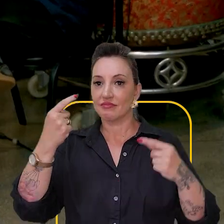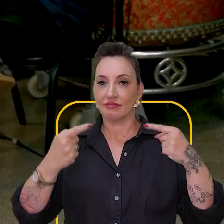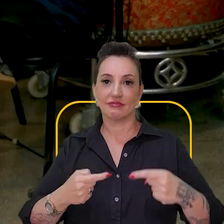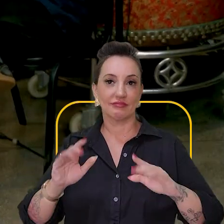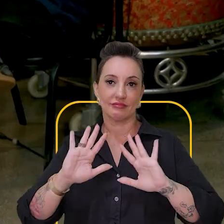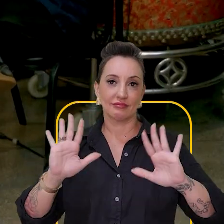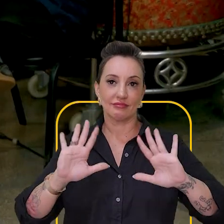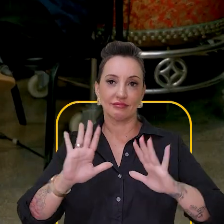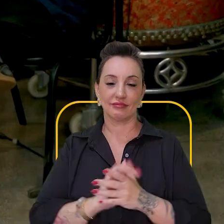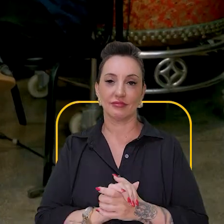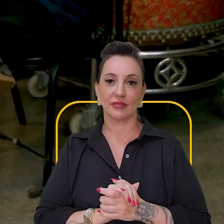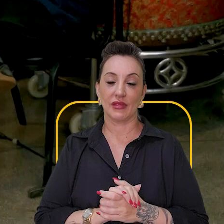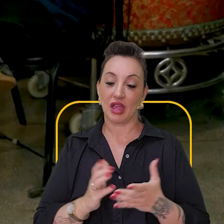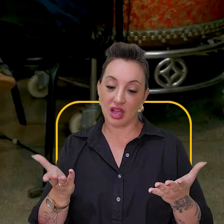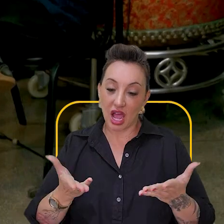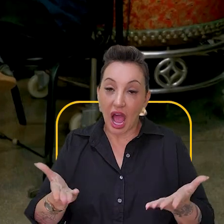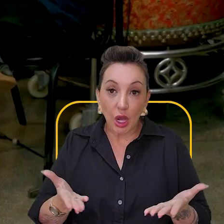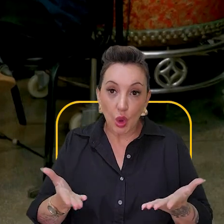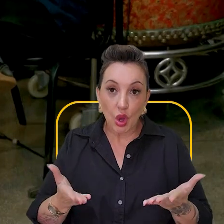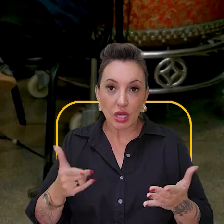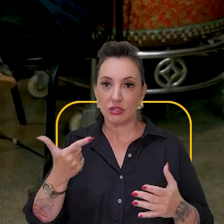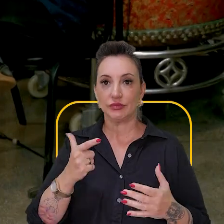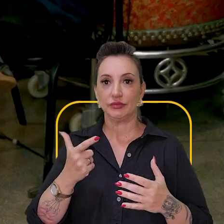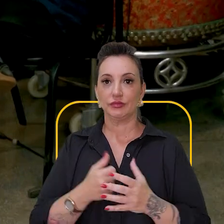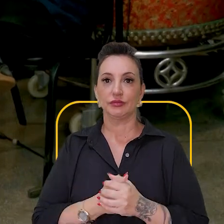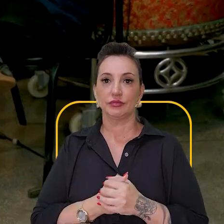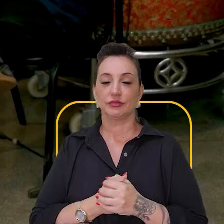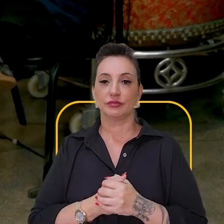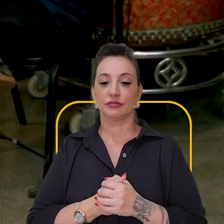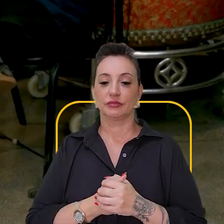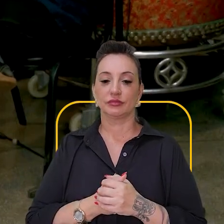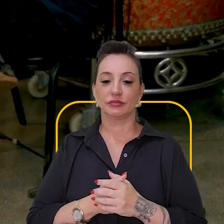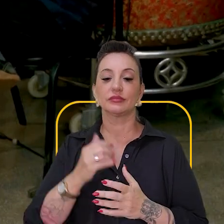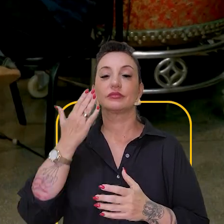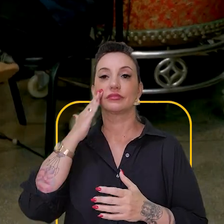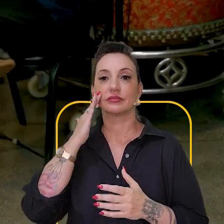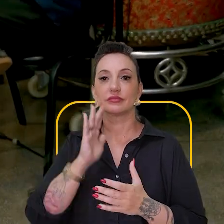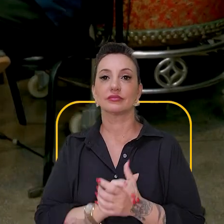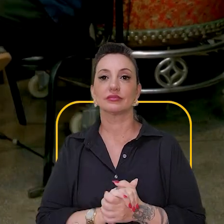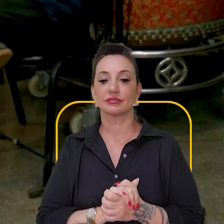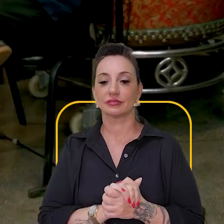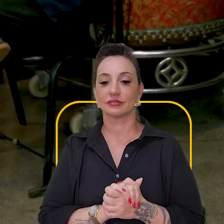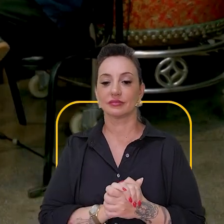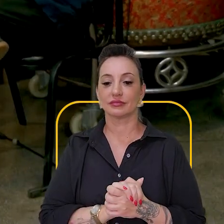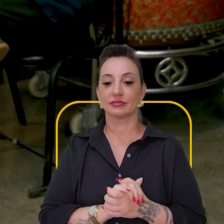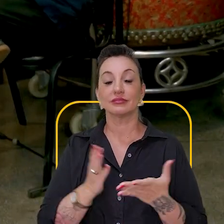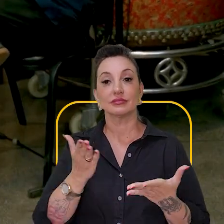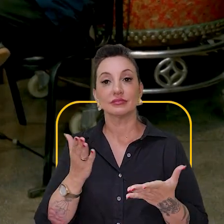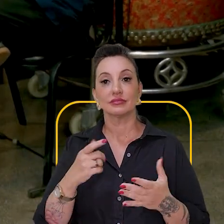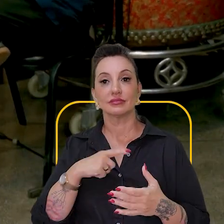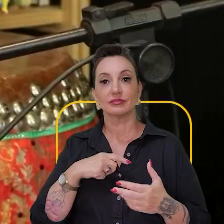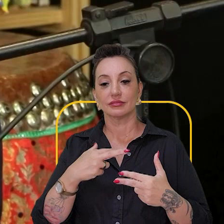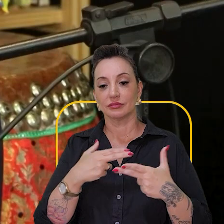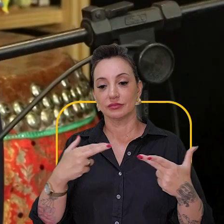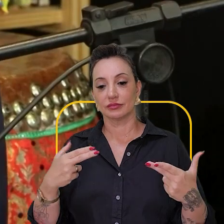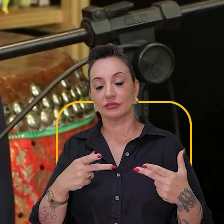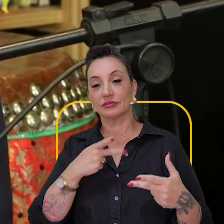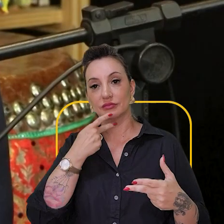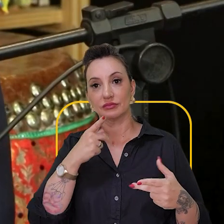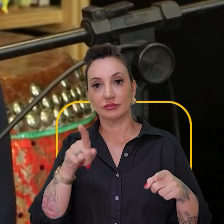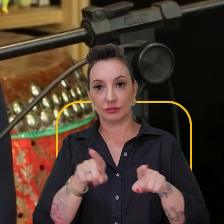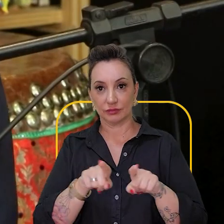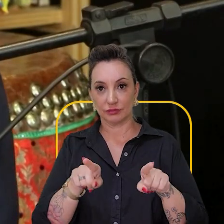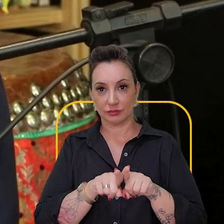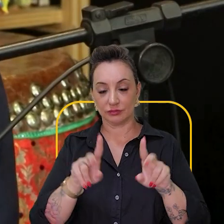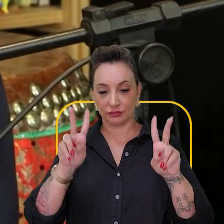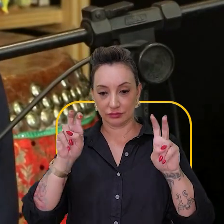em competição pelo menos por enquanto não tem uhum entendi muito bom ô se for agora tem tem uma coisa que a gente sempre